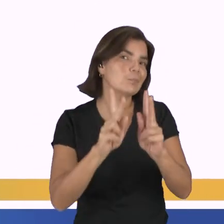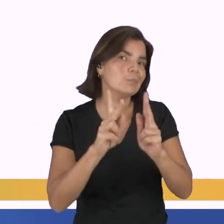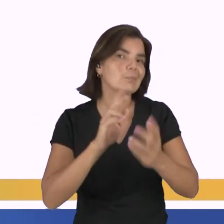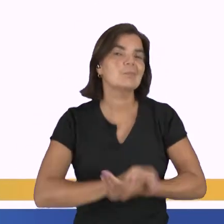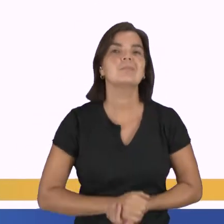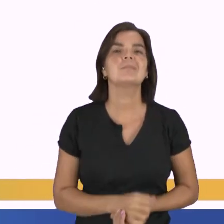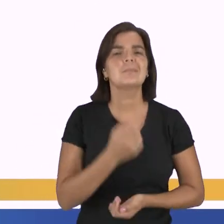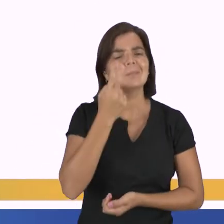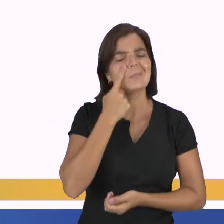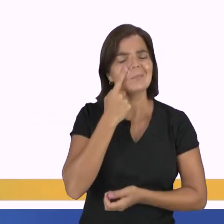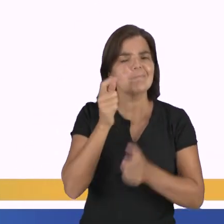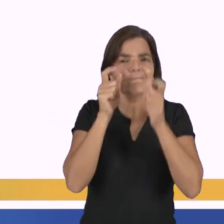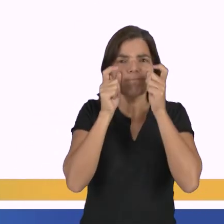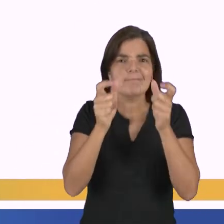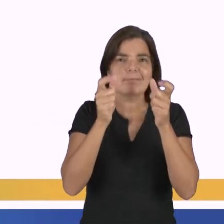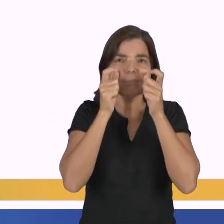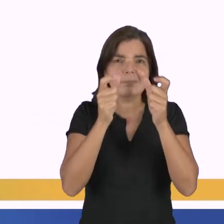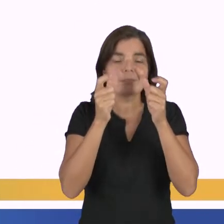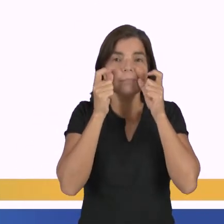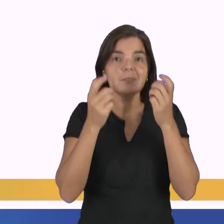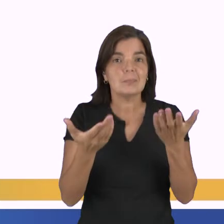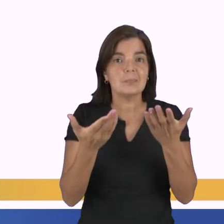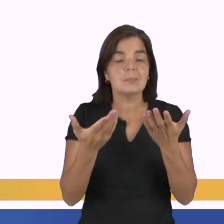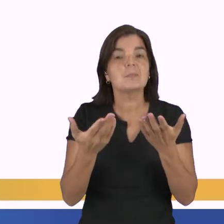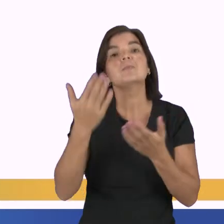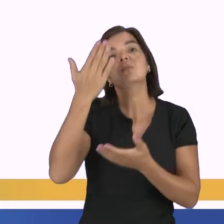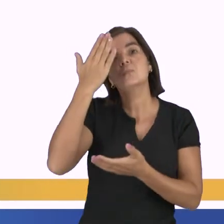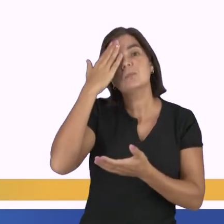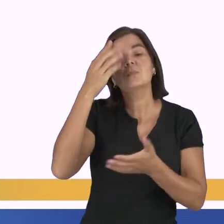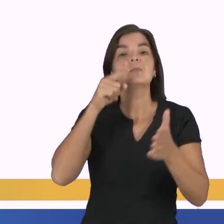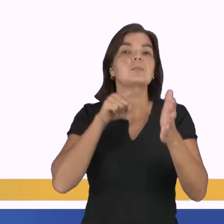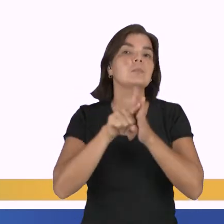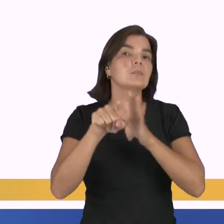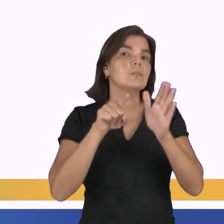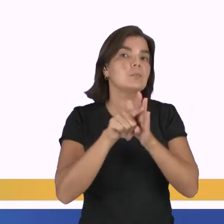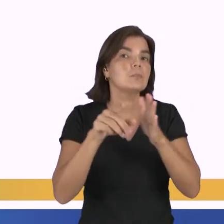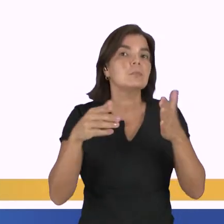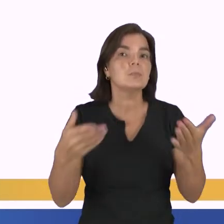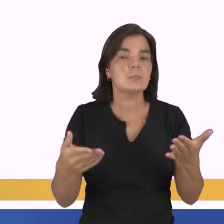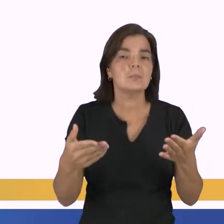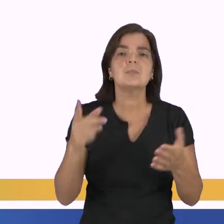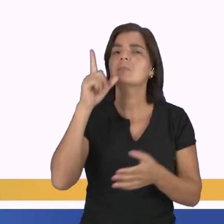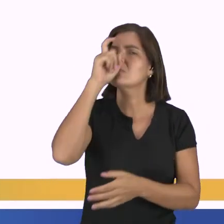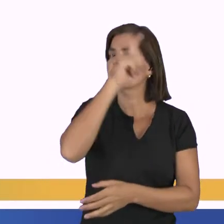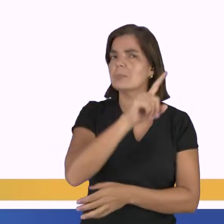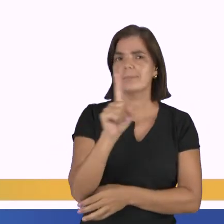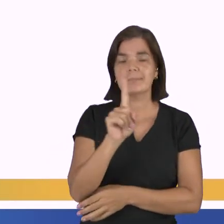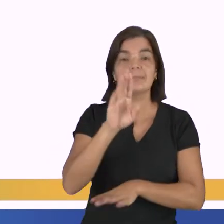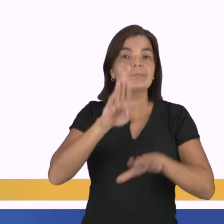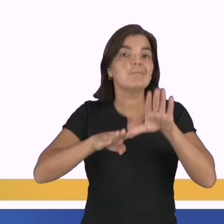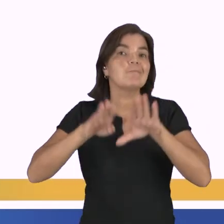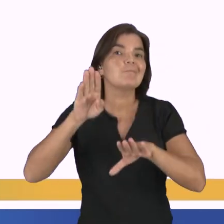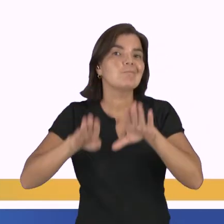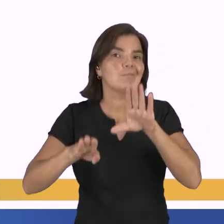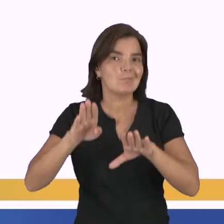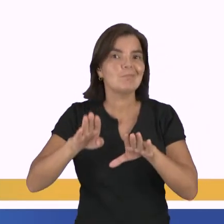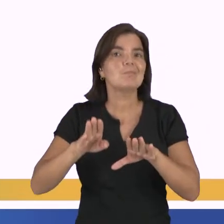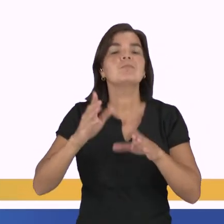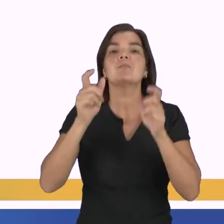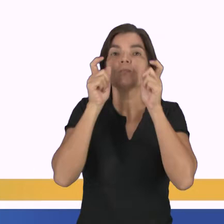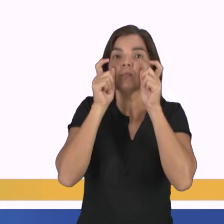Ok é só você prestar bem atenção na interpretação e o que que a questão pede tá o edifício Depende do que